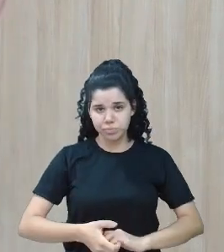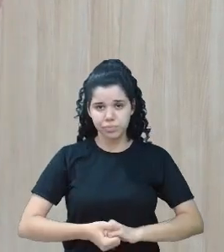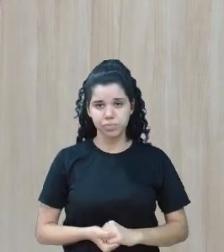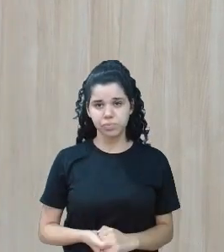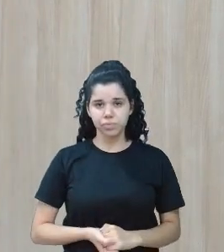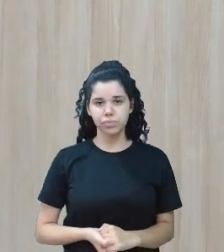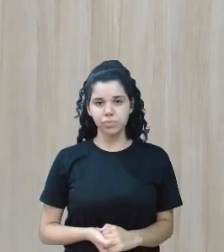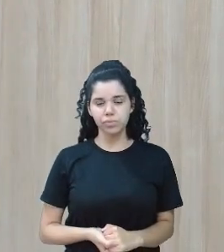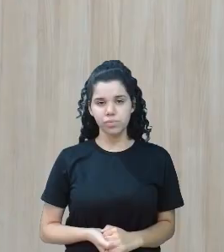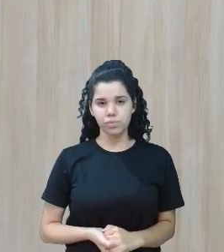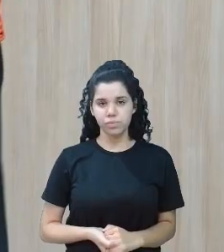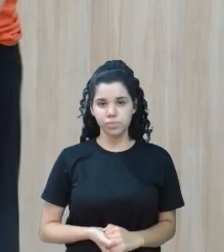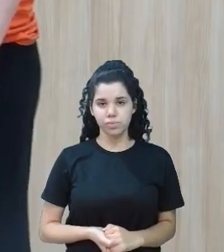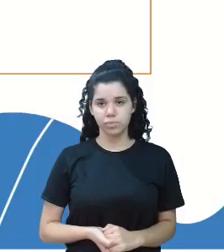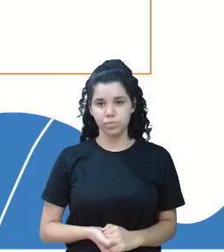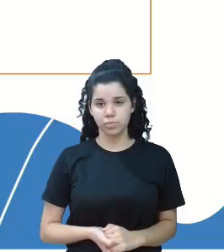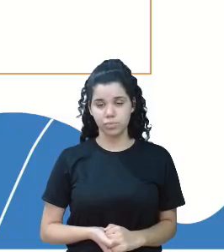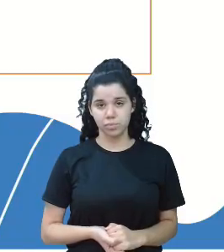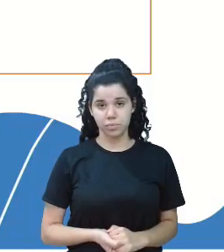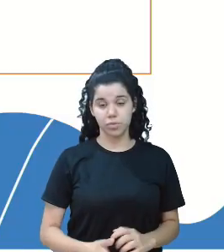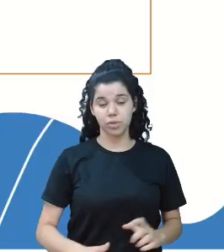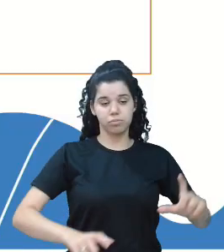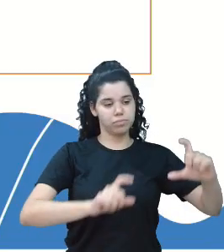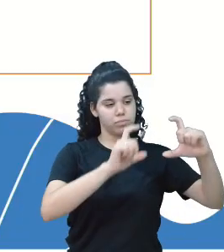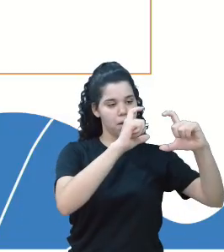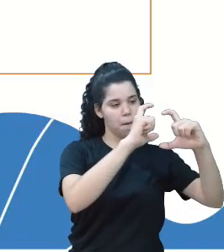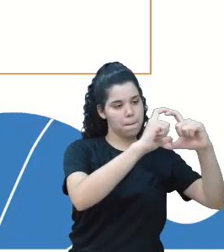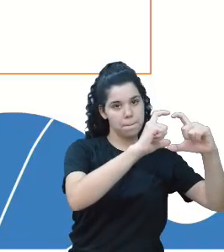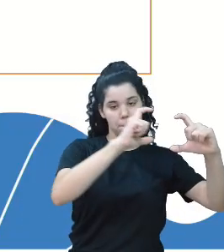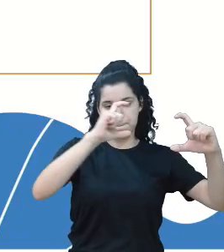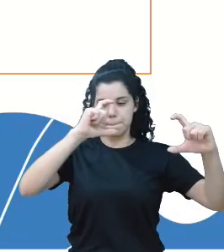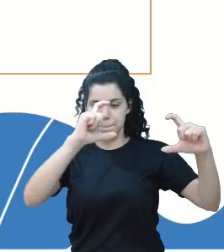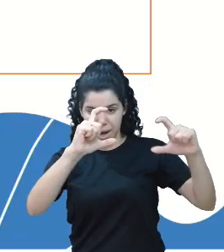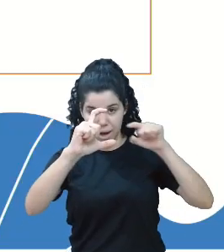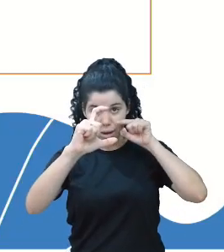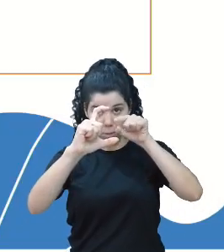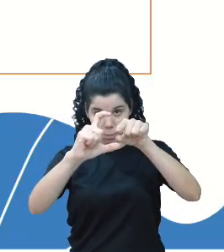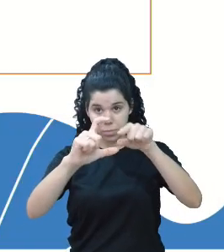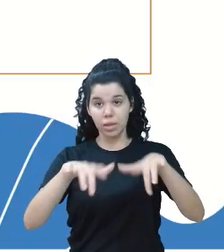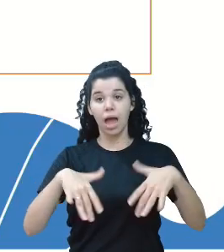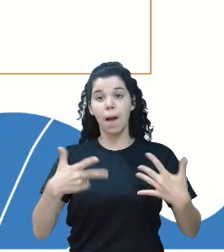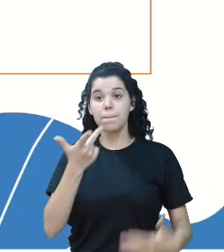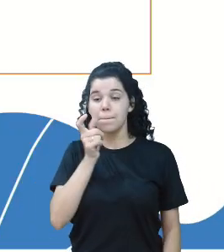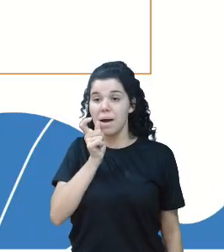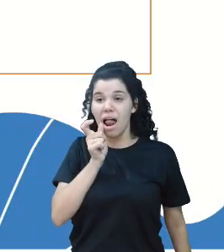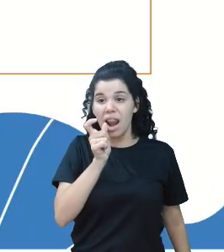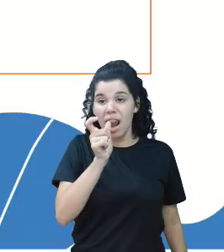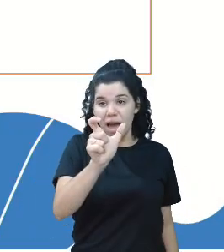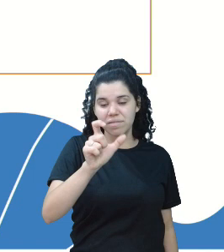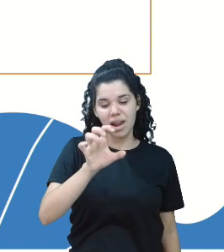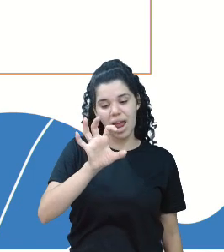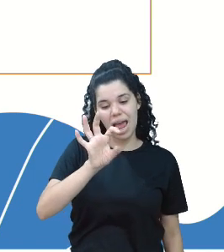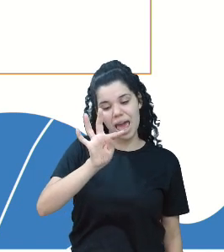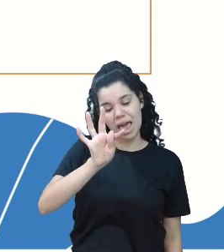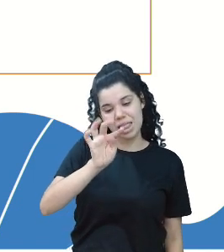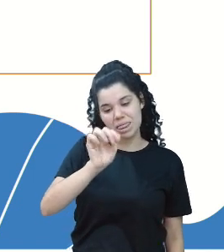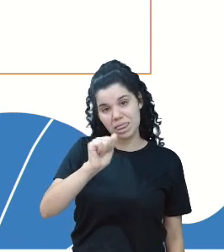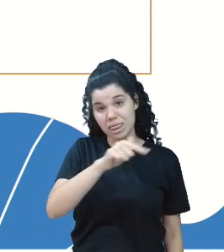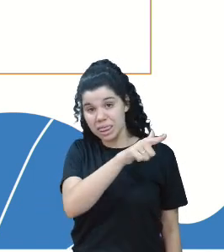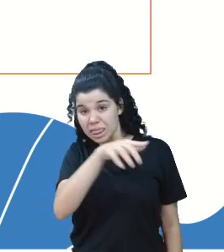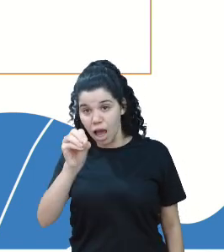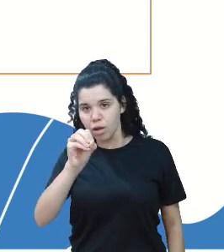ok? No segundo quadrinho desse texto, a palavra tão estabelece uma ideia